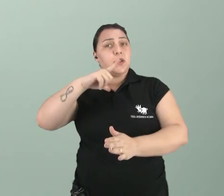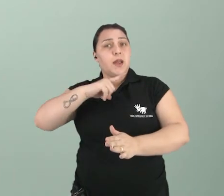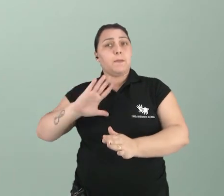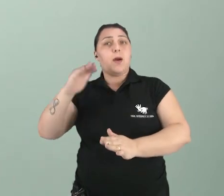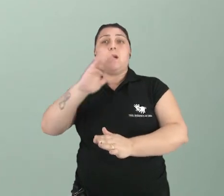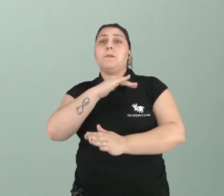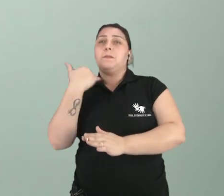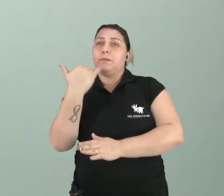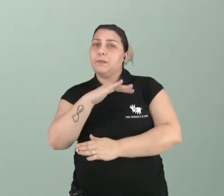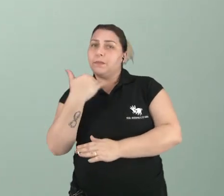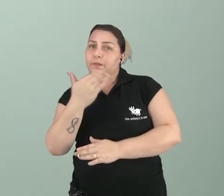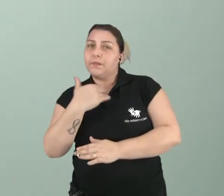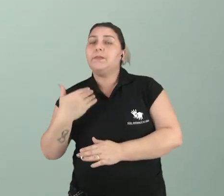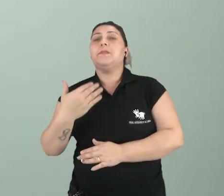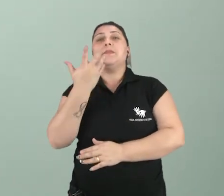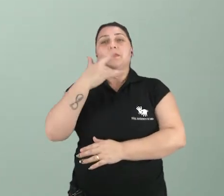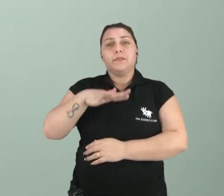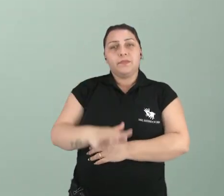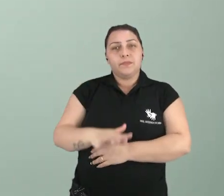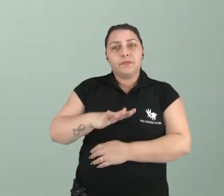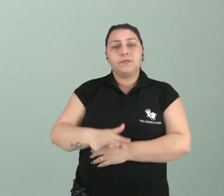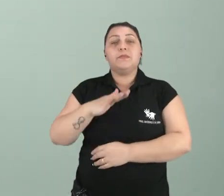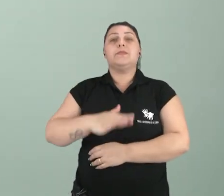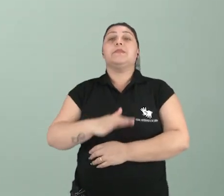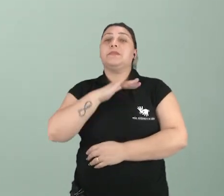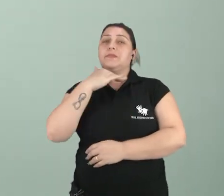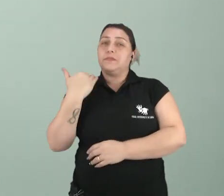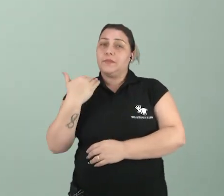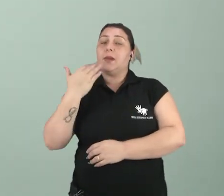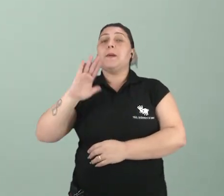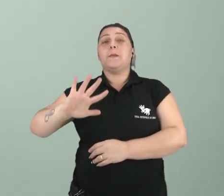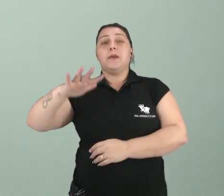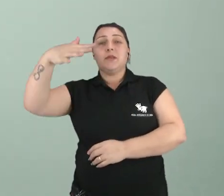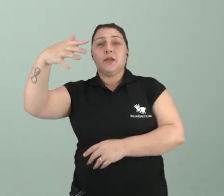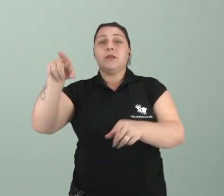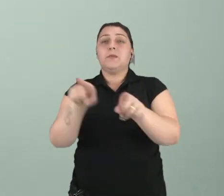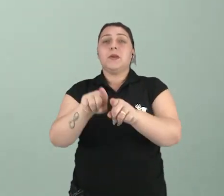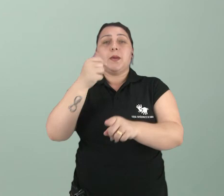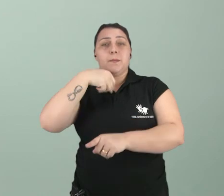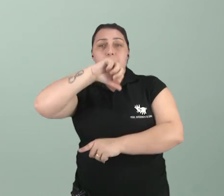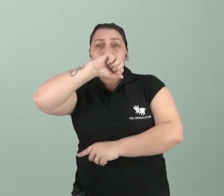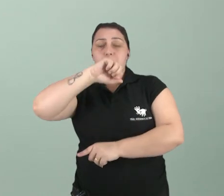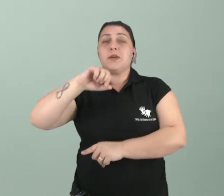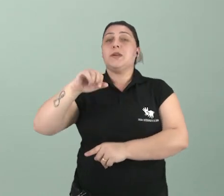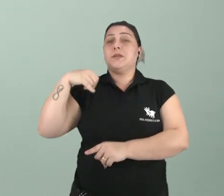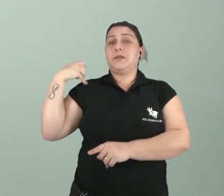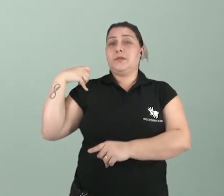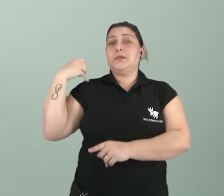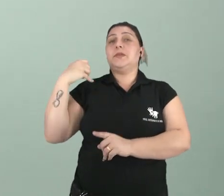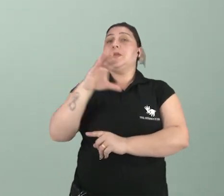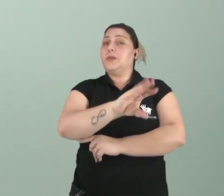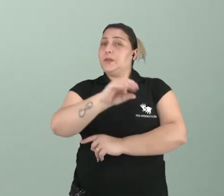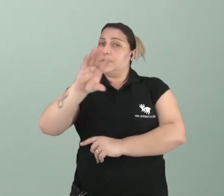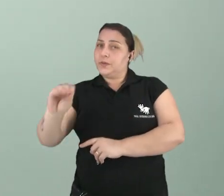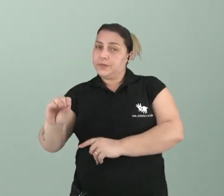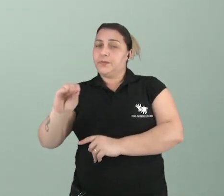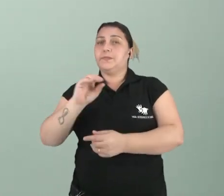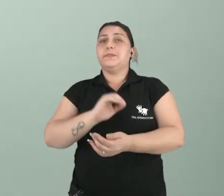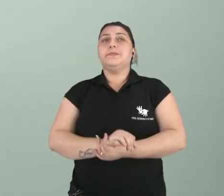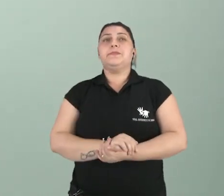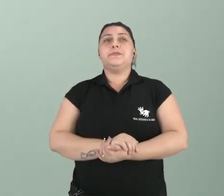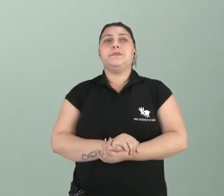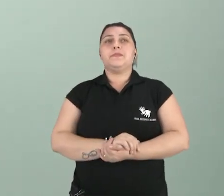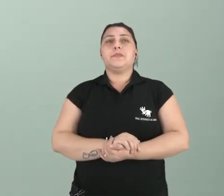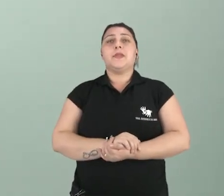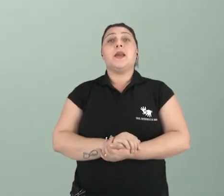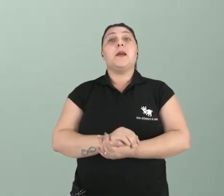maior mortalidade infantil. A mortalidade infantil é mais alta em crianças nascidas por mães adolescentes.